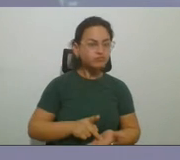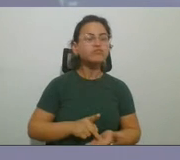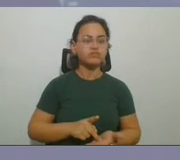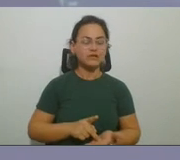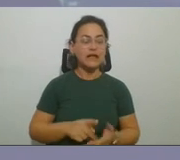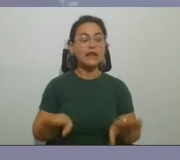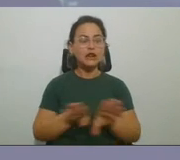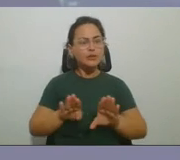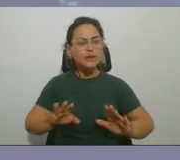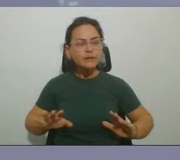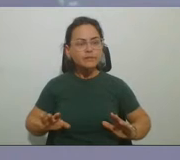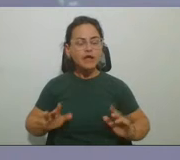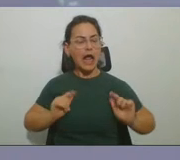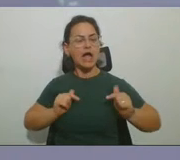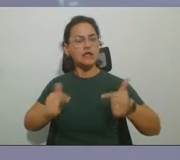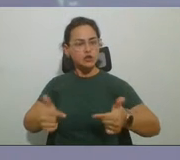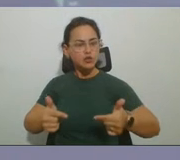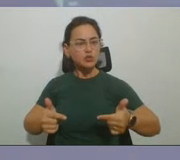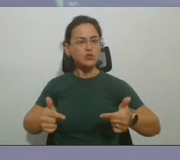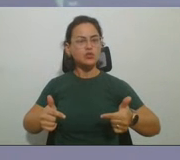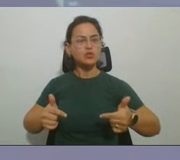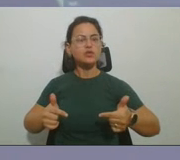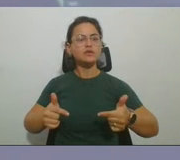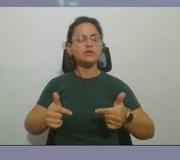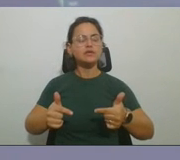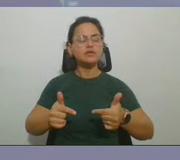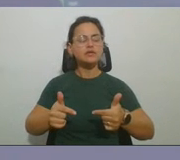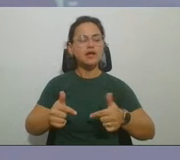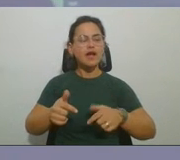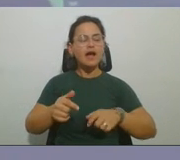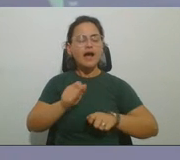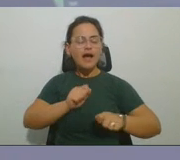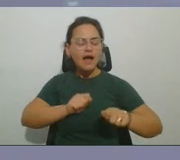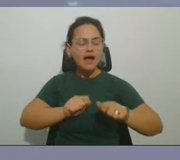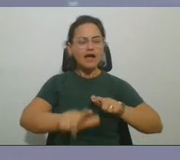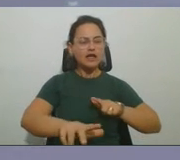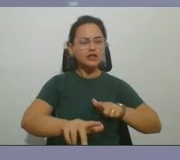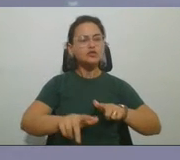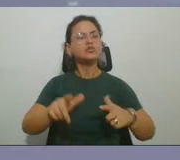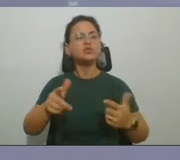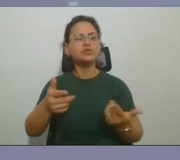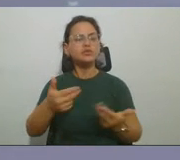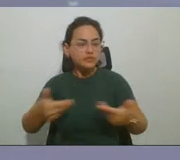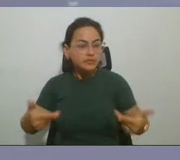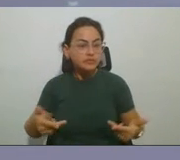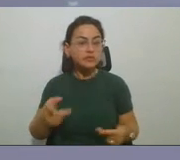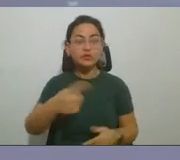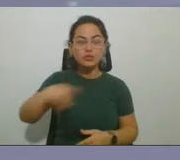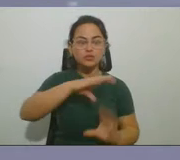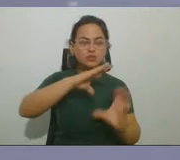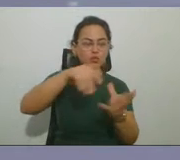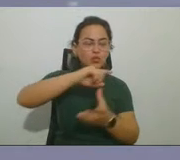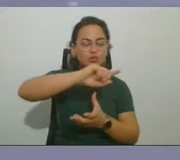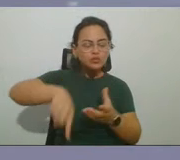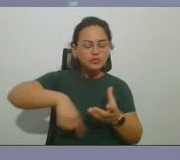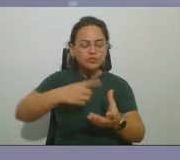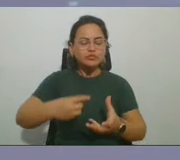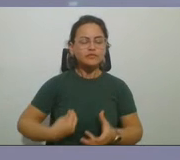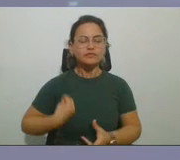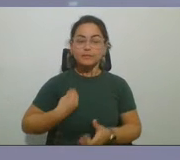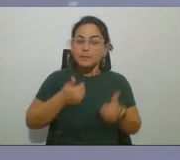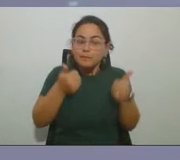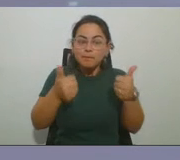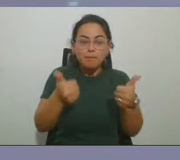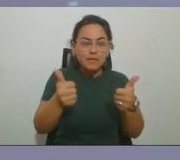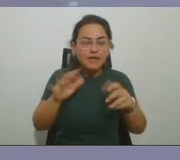atitudes e ações democráticas para tornar o mundo mais agradável e acolhedor para